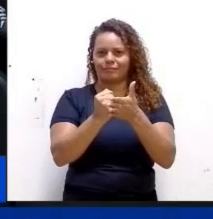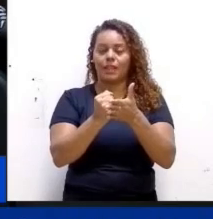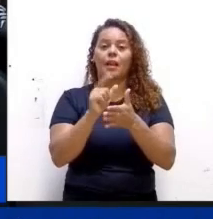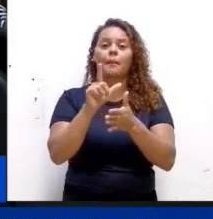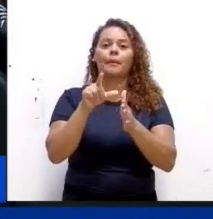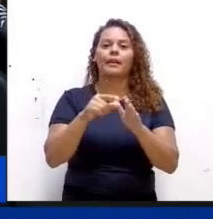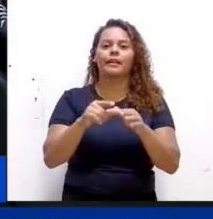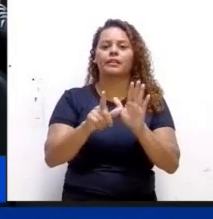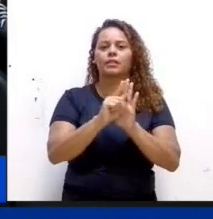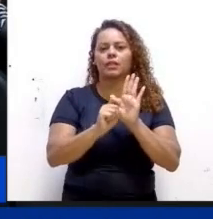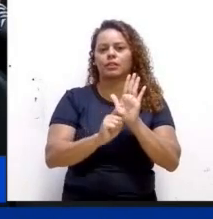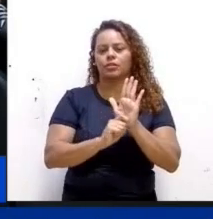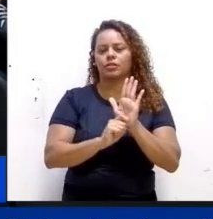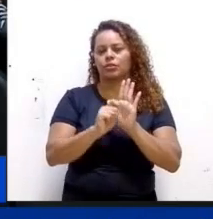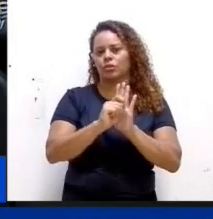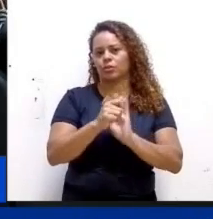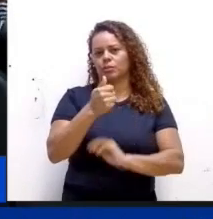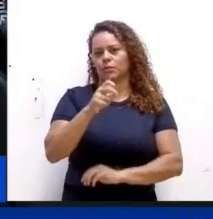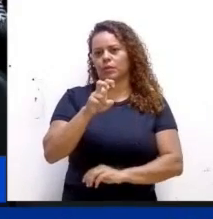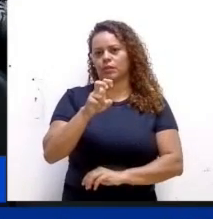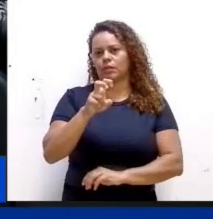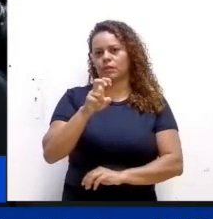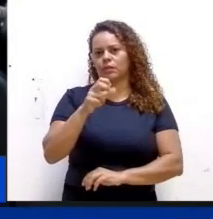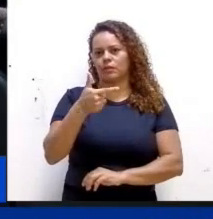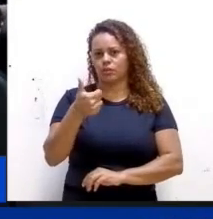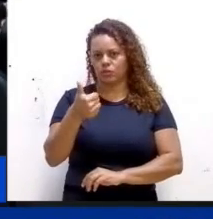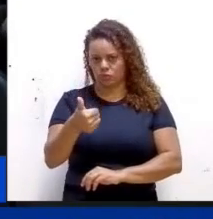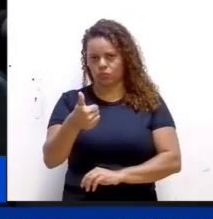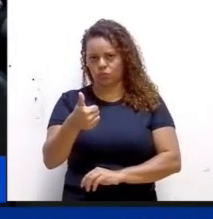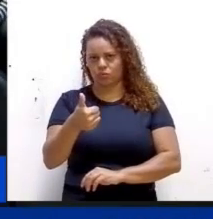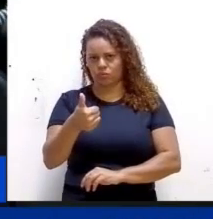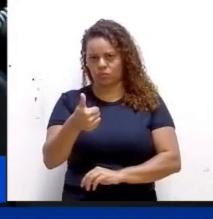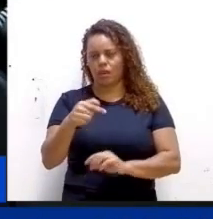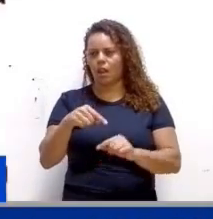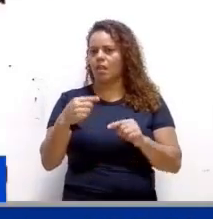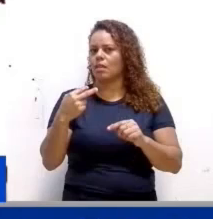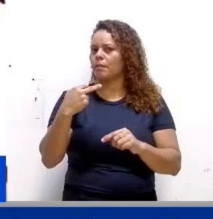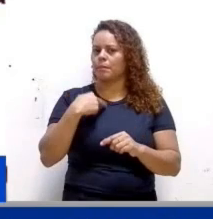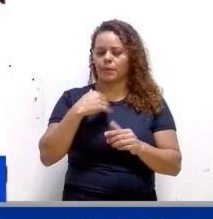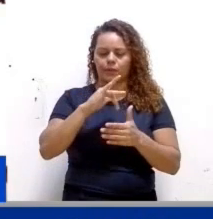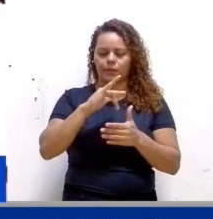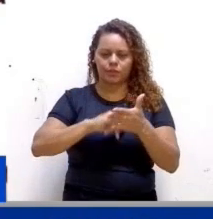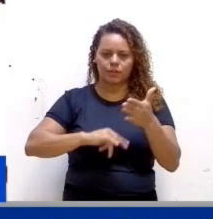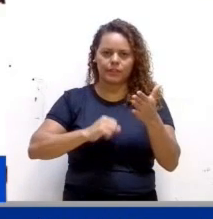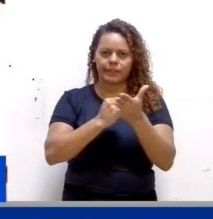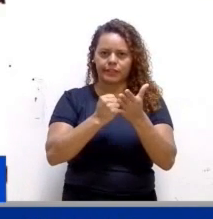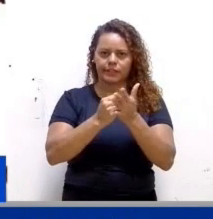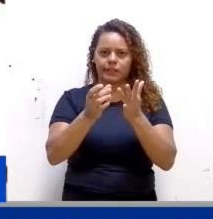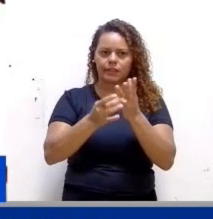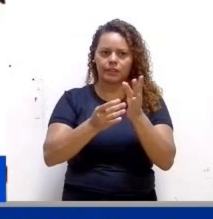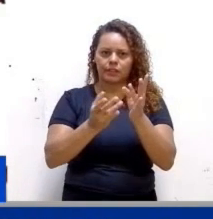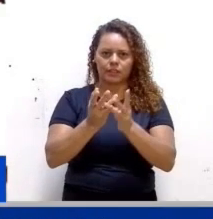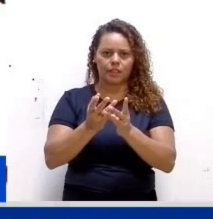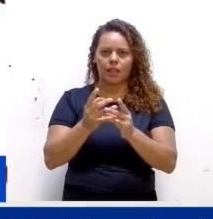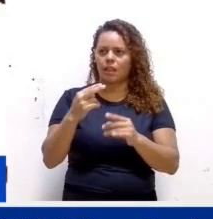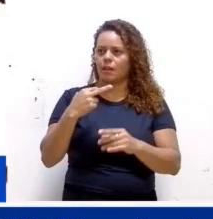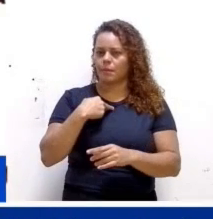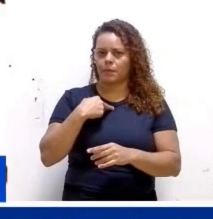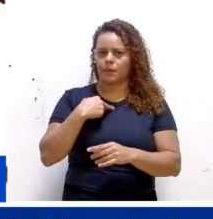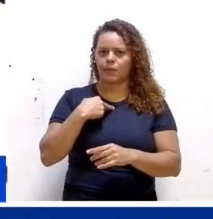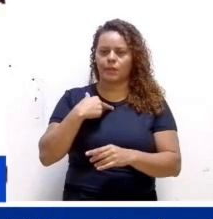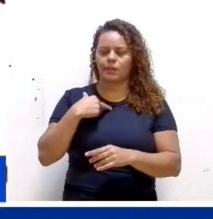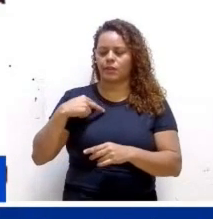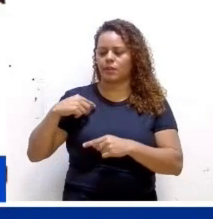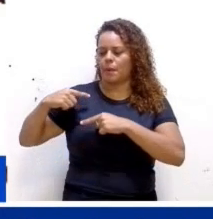artigo 1521 do Código Civil que diz: não podem casar os ascendentes na com tela, os descendentes, slide fundo branco